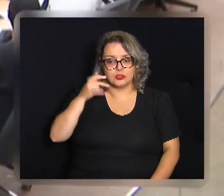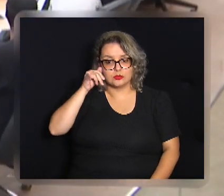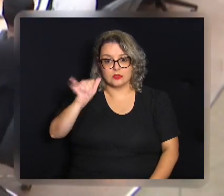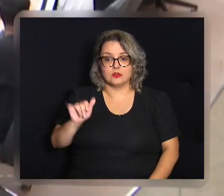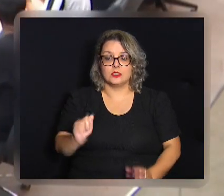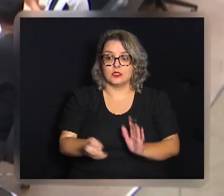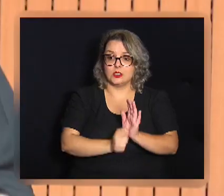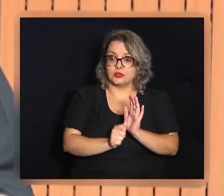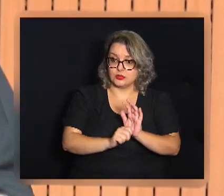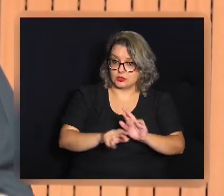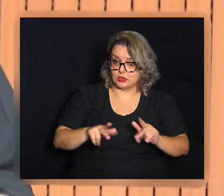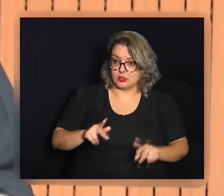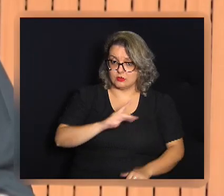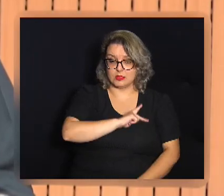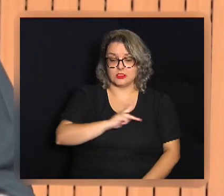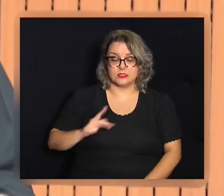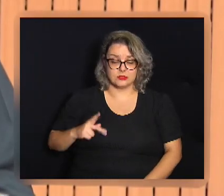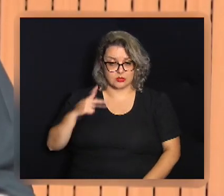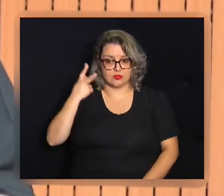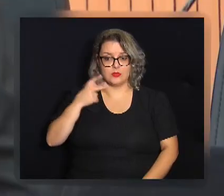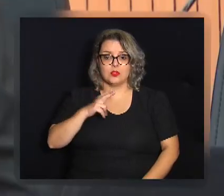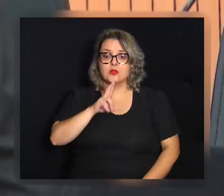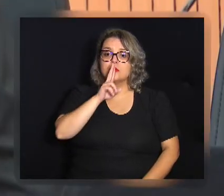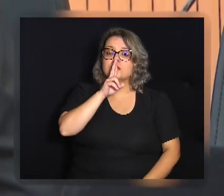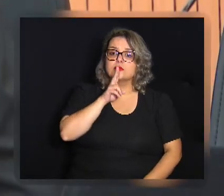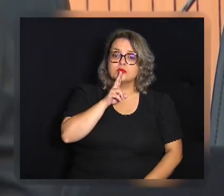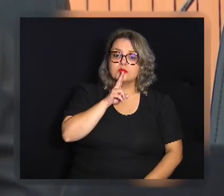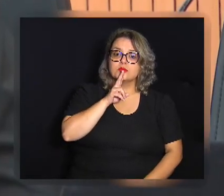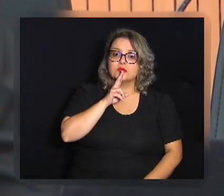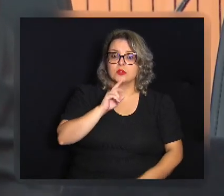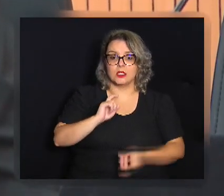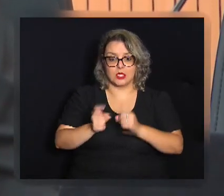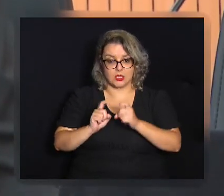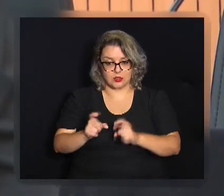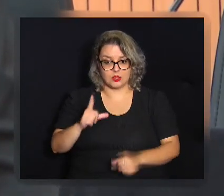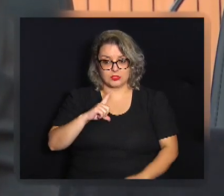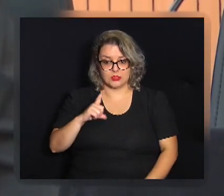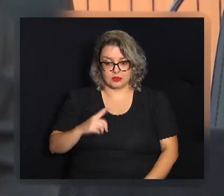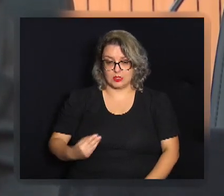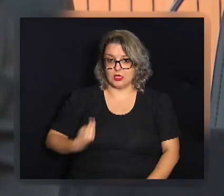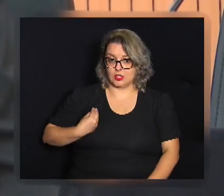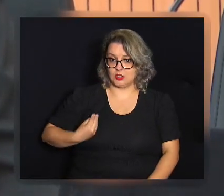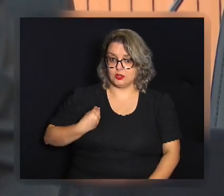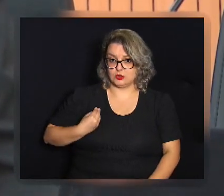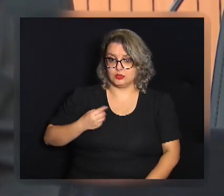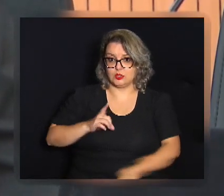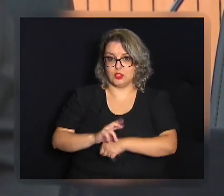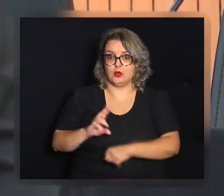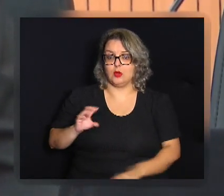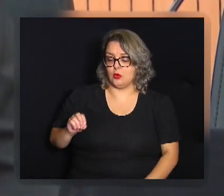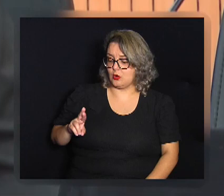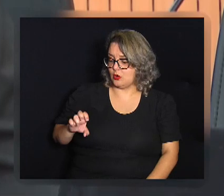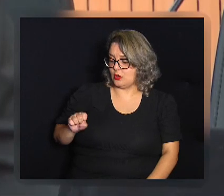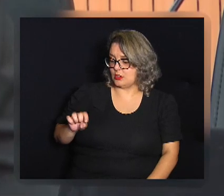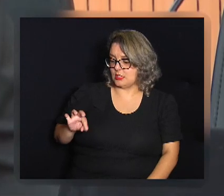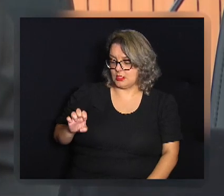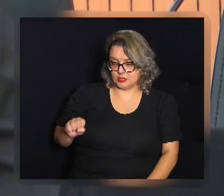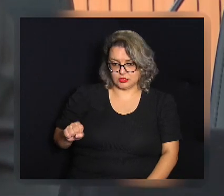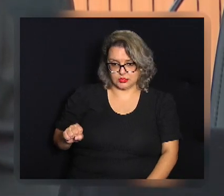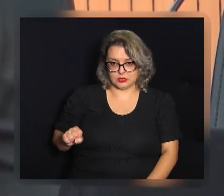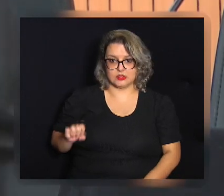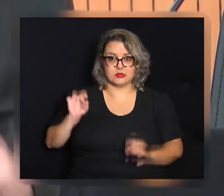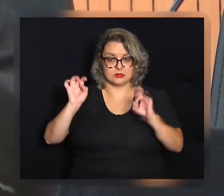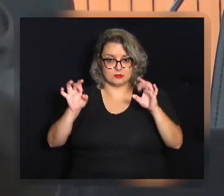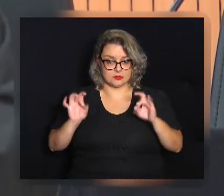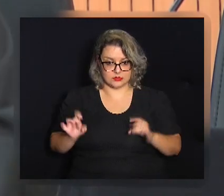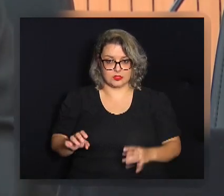Drogas, presidida pelo vereador Nelson Osseri. A reunião contou com a presença do Dr. Orestes Mazariol, especialista